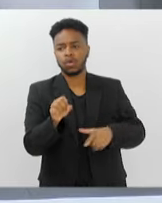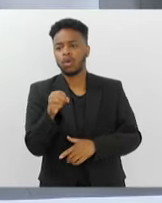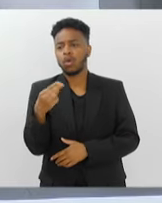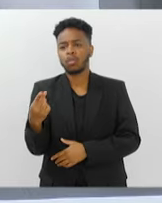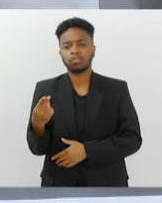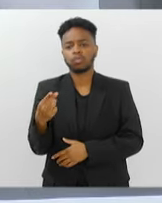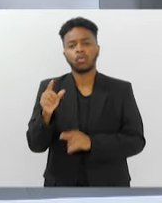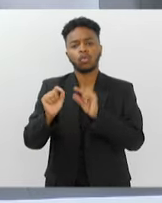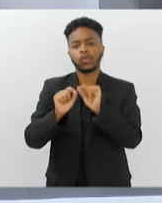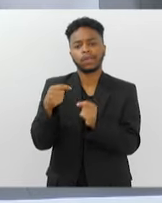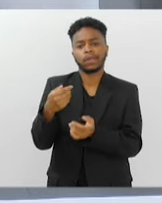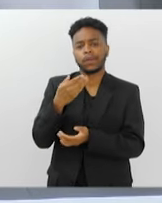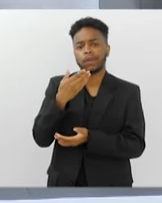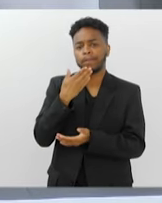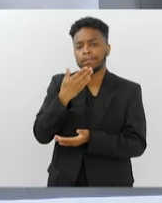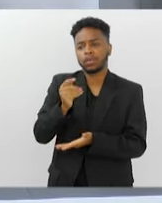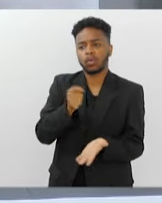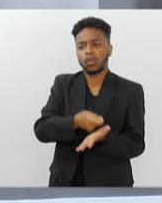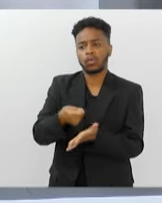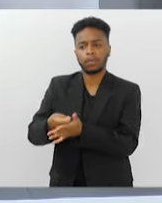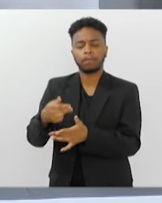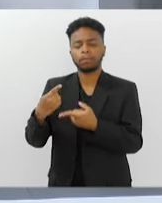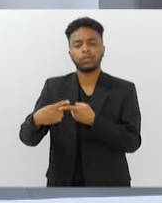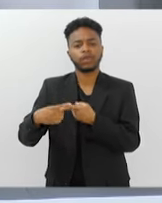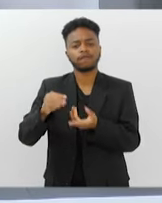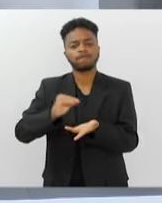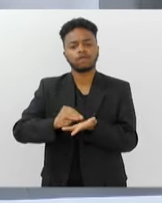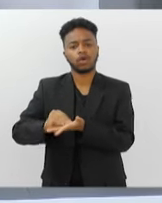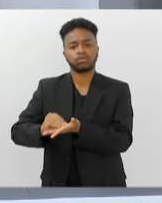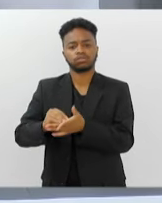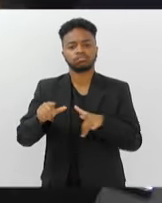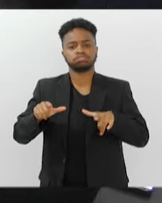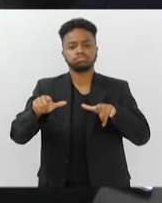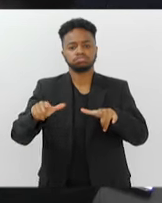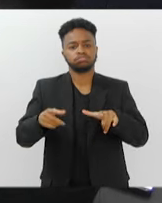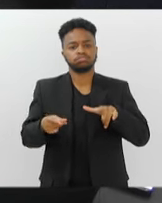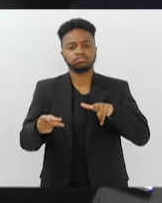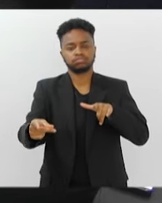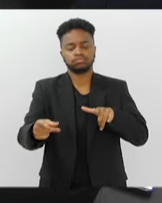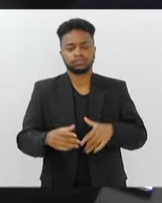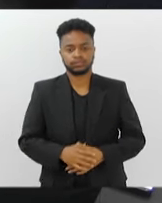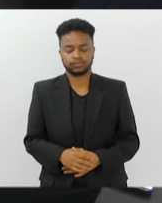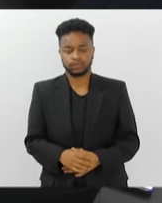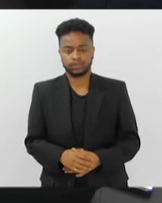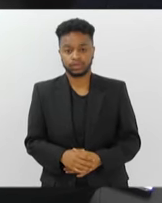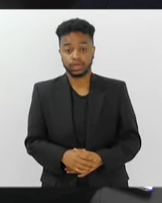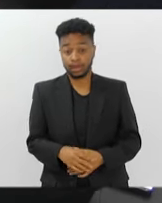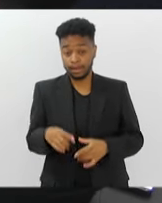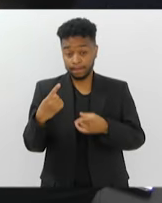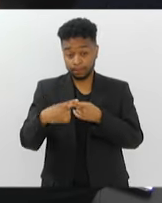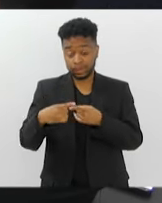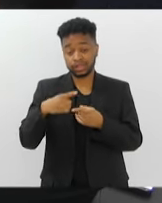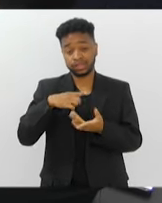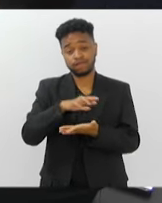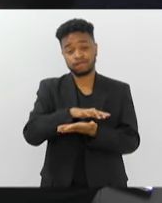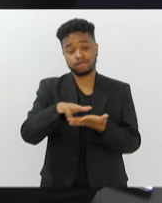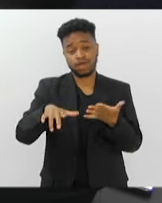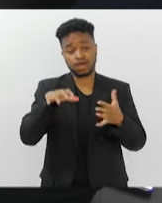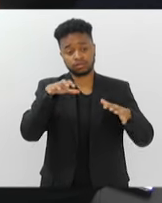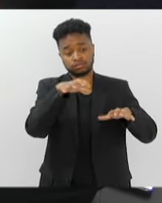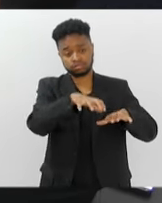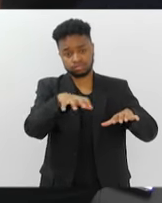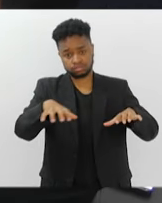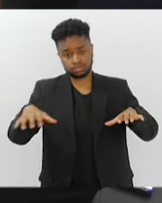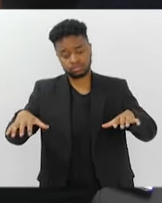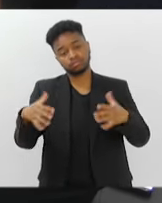são as exigências que não foram cumpridas para não ter esse certificado definitivo é porque é ali são são várias Arenas eu acho que